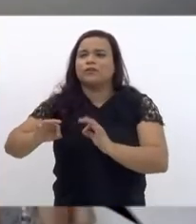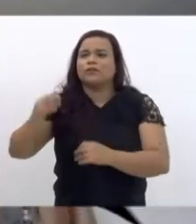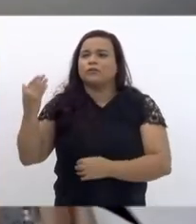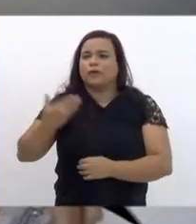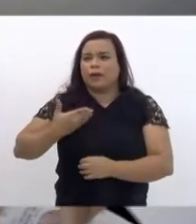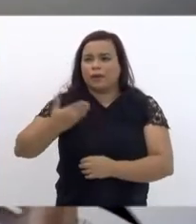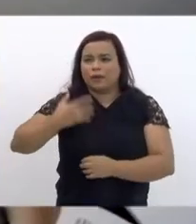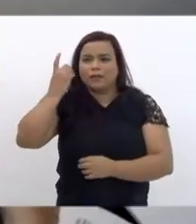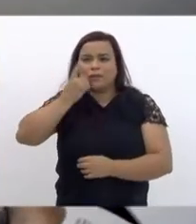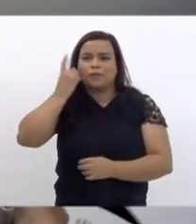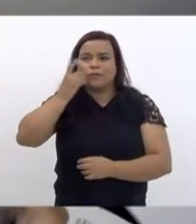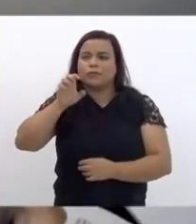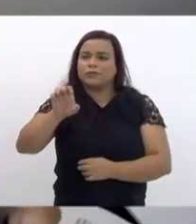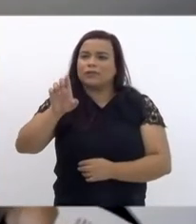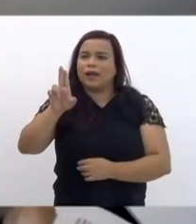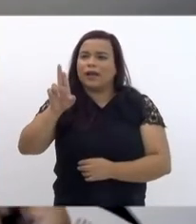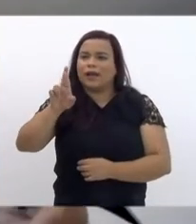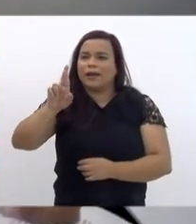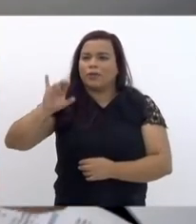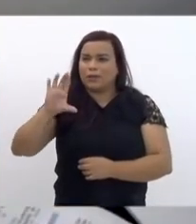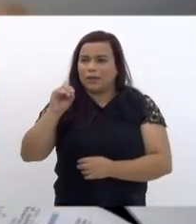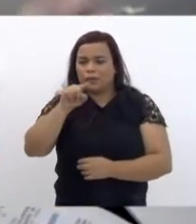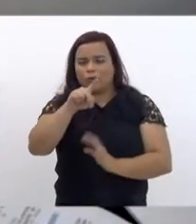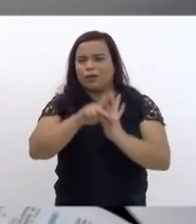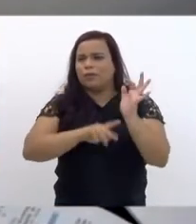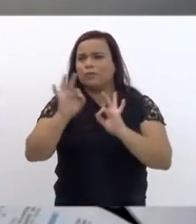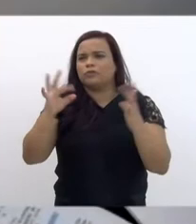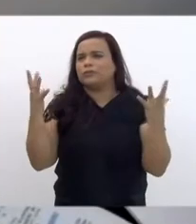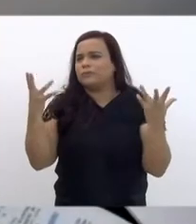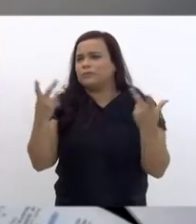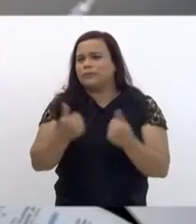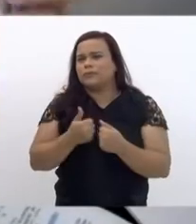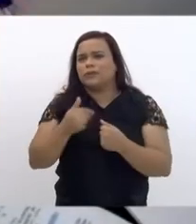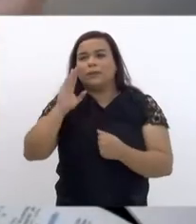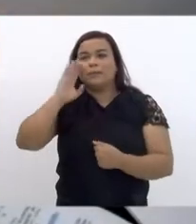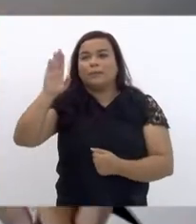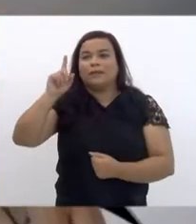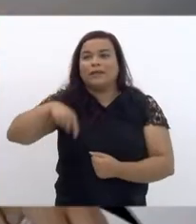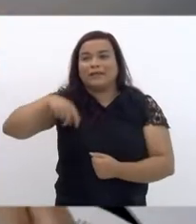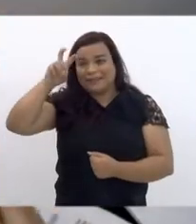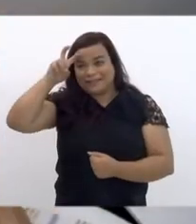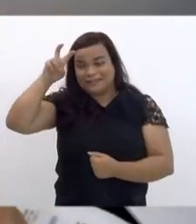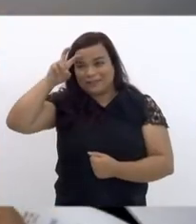deputado Eurico Júnior, muito agregador, sobretudo às quintas-feiras, né?